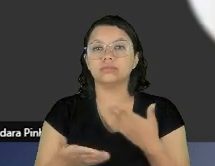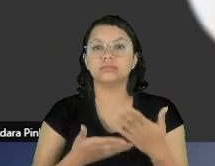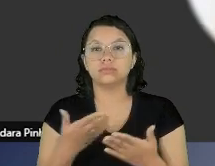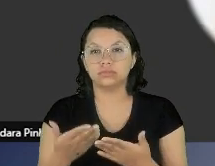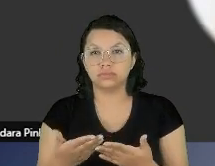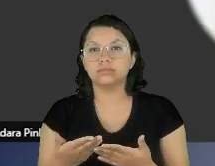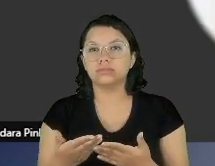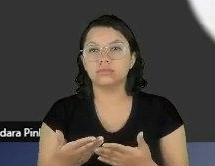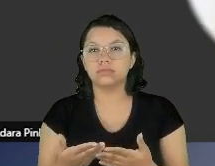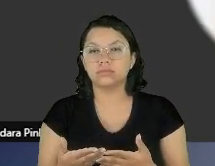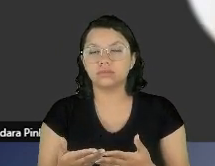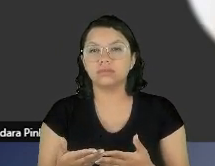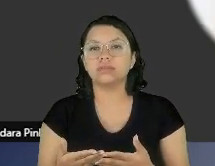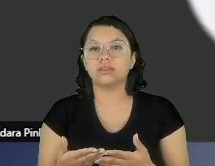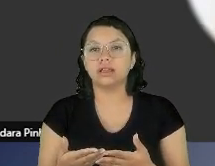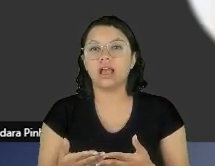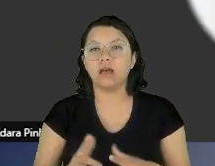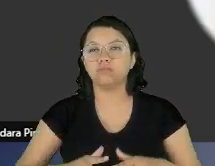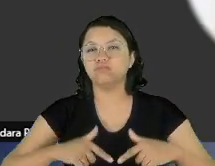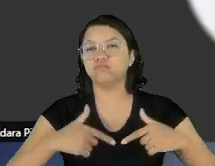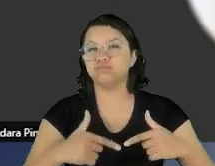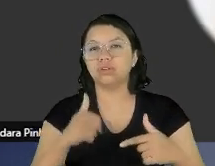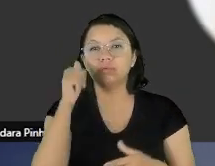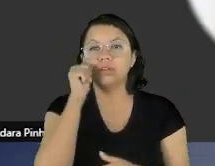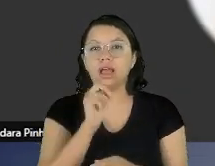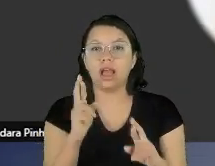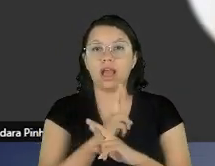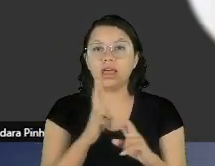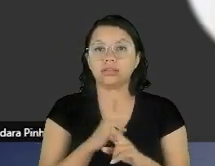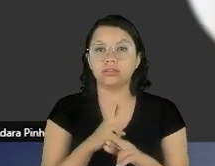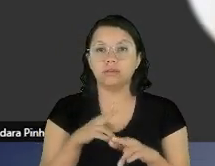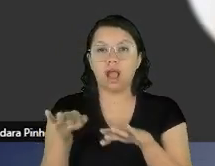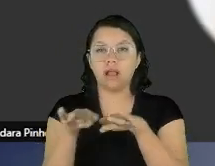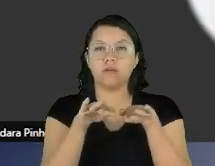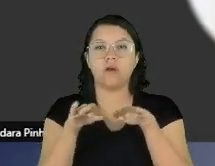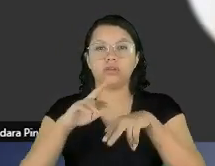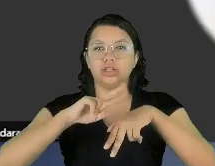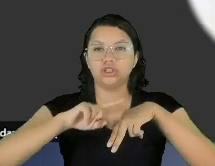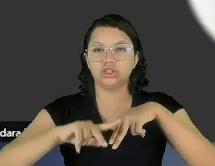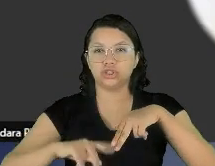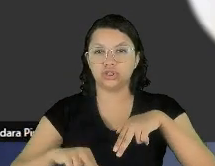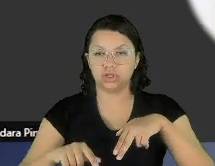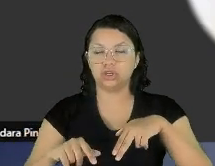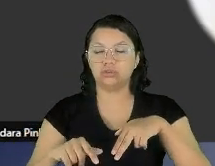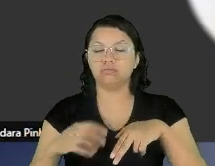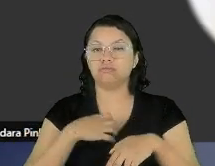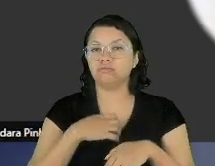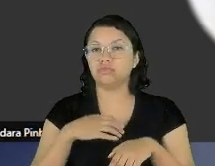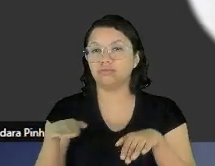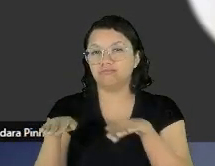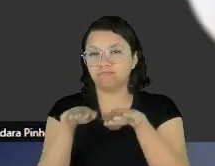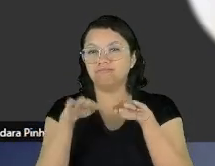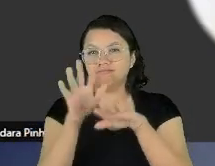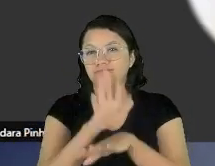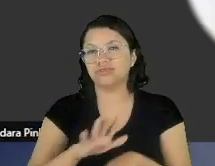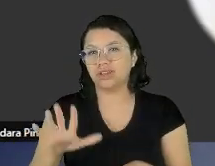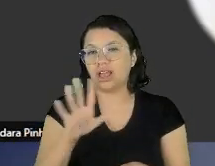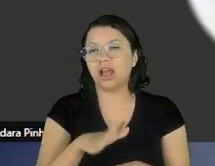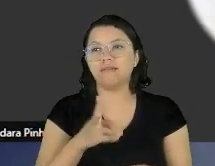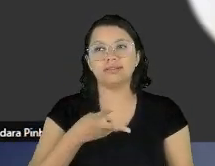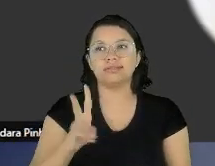que a batalha das mulheres em relação à importunação, em relação à igualdade de gênero de um modo geral, é sempre uma batalha de